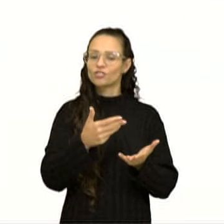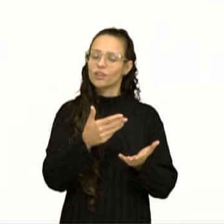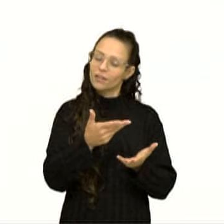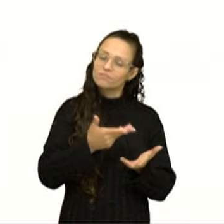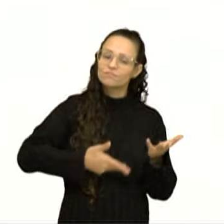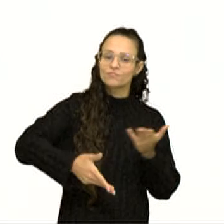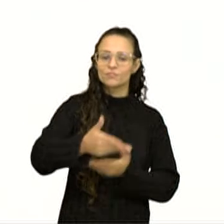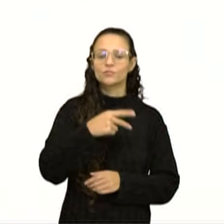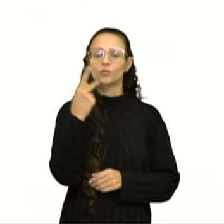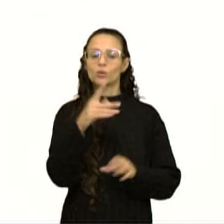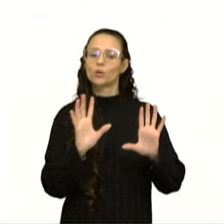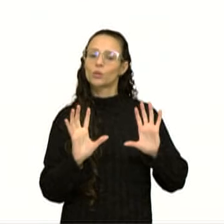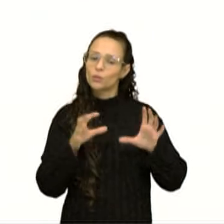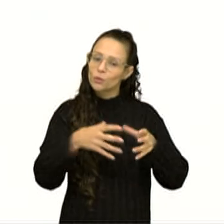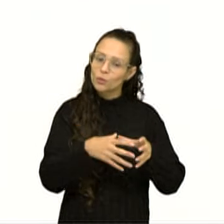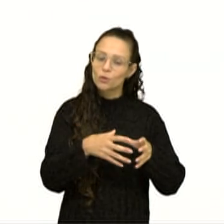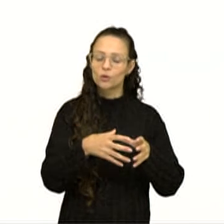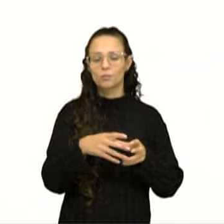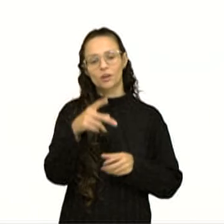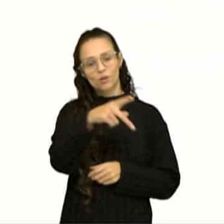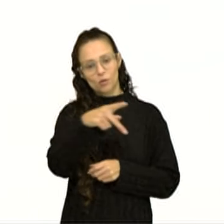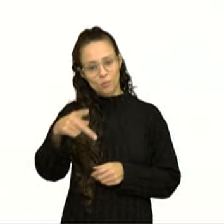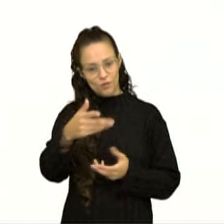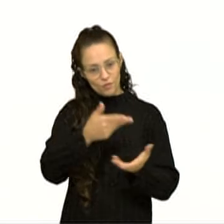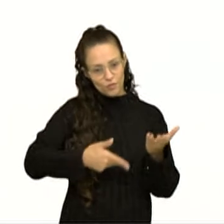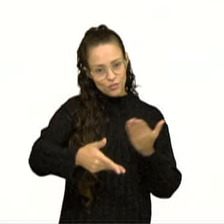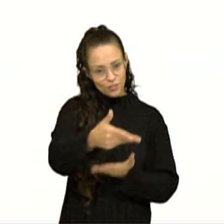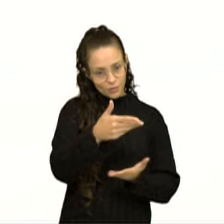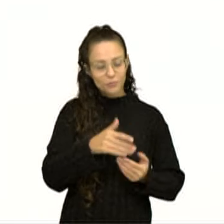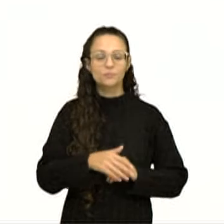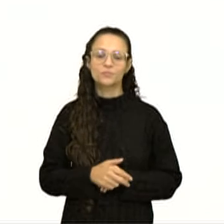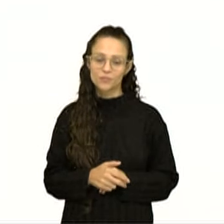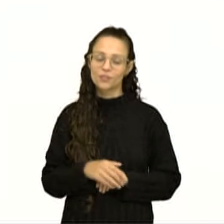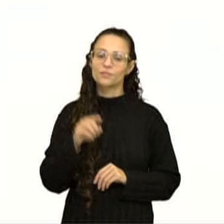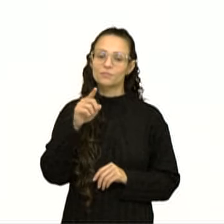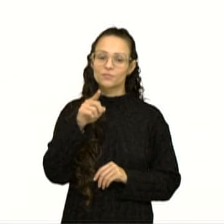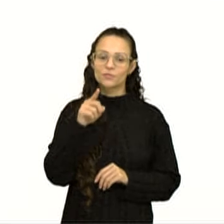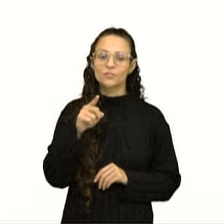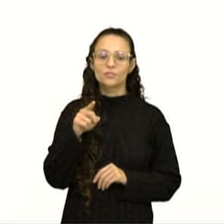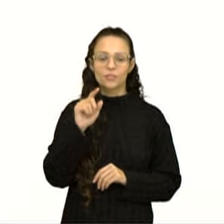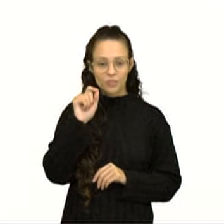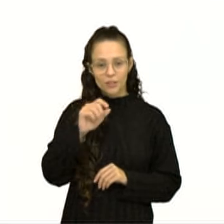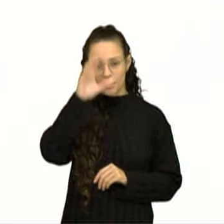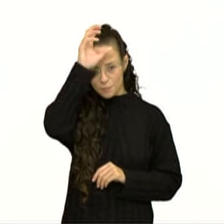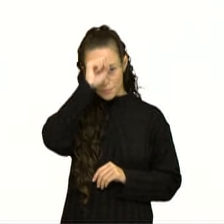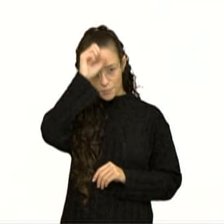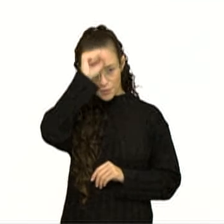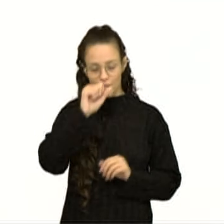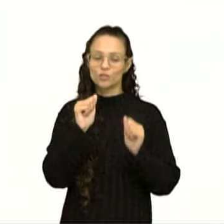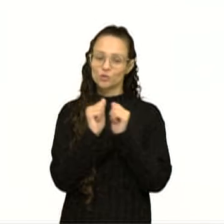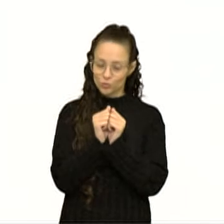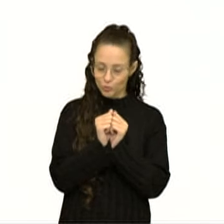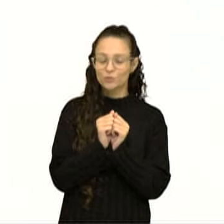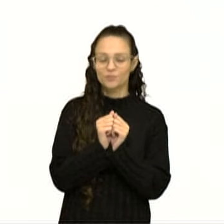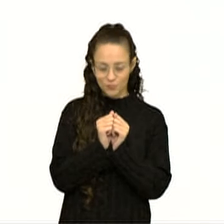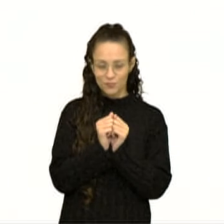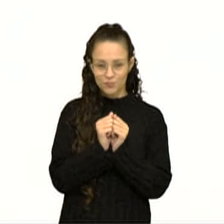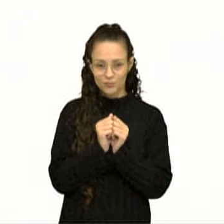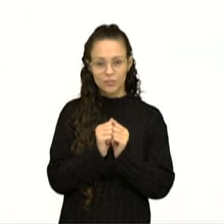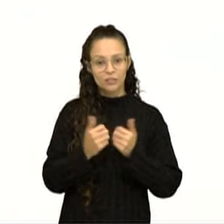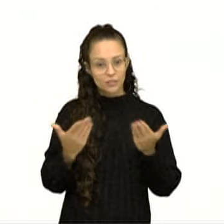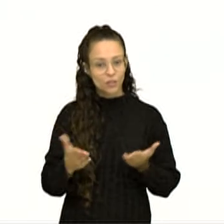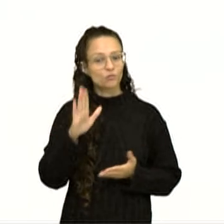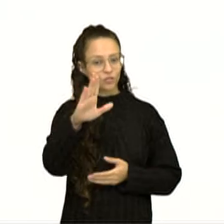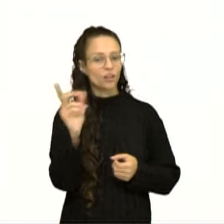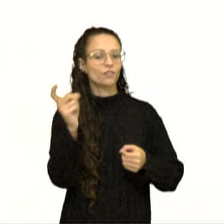socializar isso com a sua turma, com o seu professor ou a sua professora, para que vocês vão aprendendo juntos aí, tá? Então